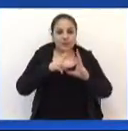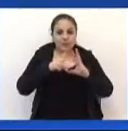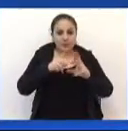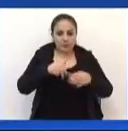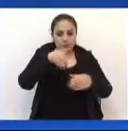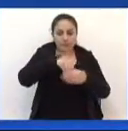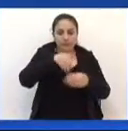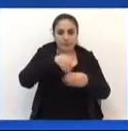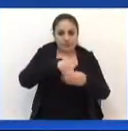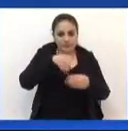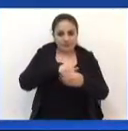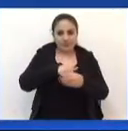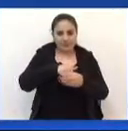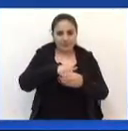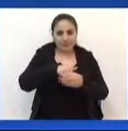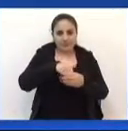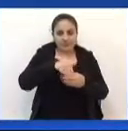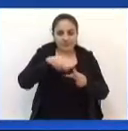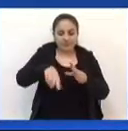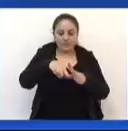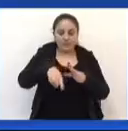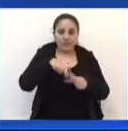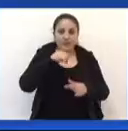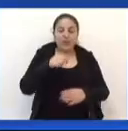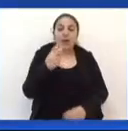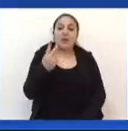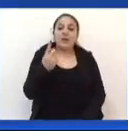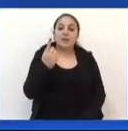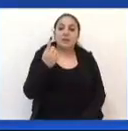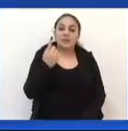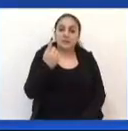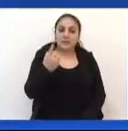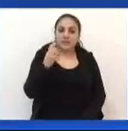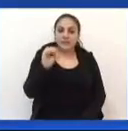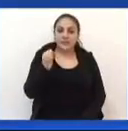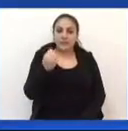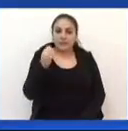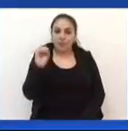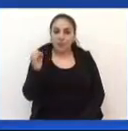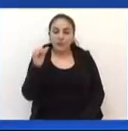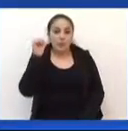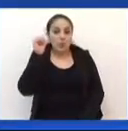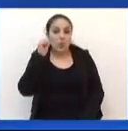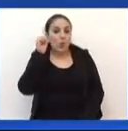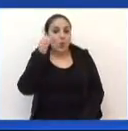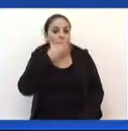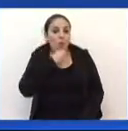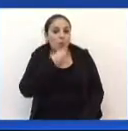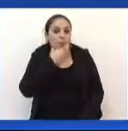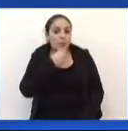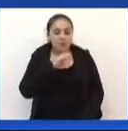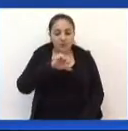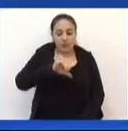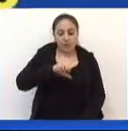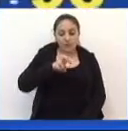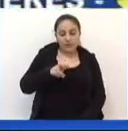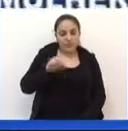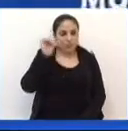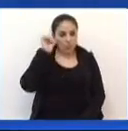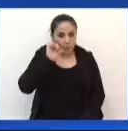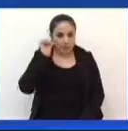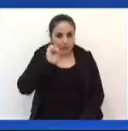que concorrem às eleições municipais, 188 são homens e 95 são